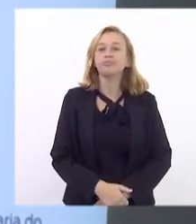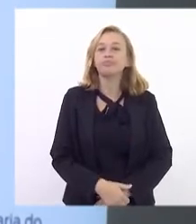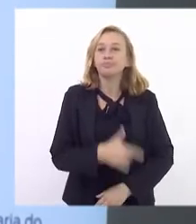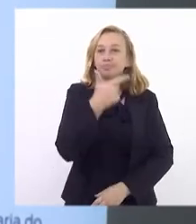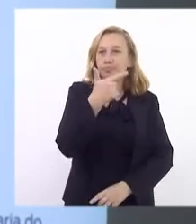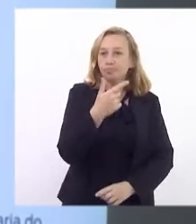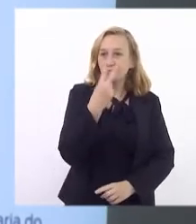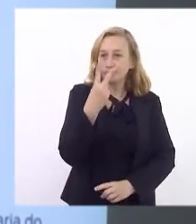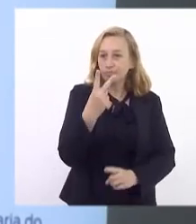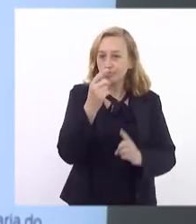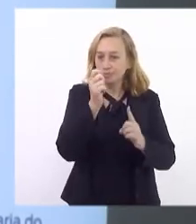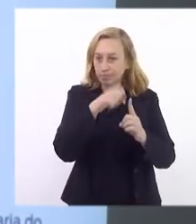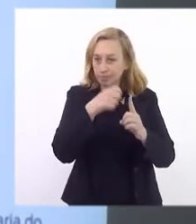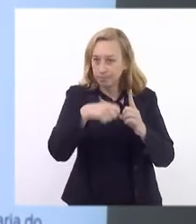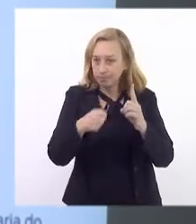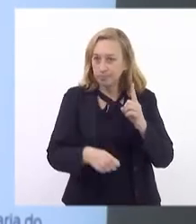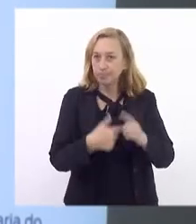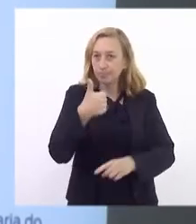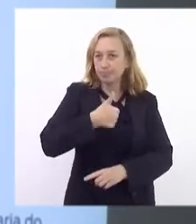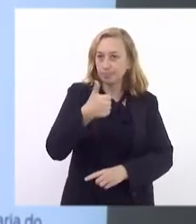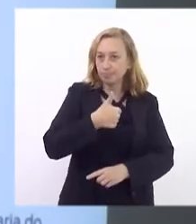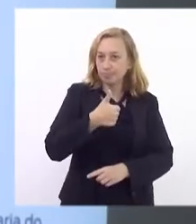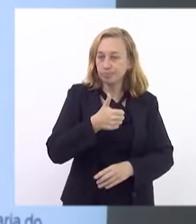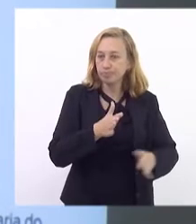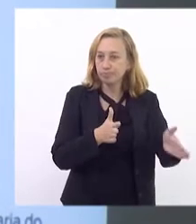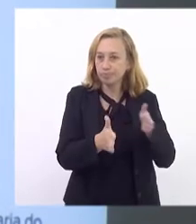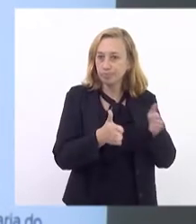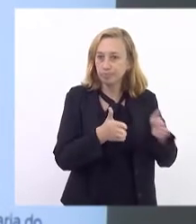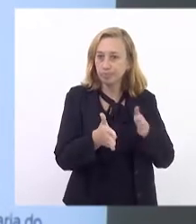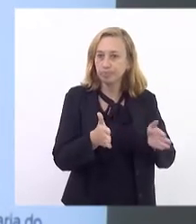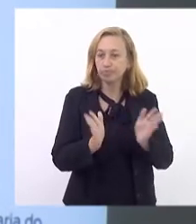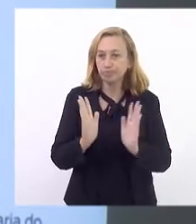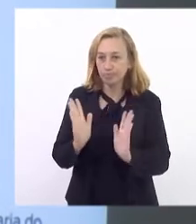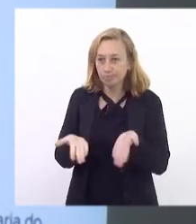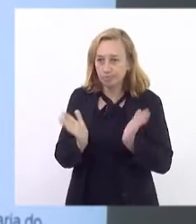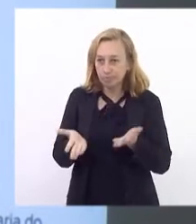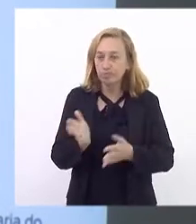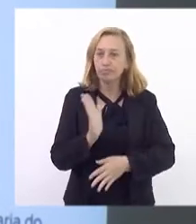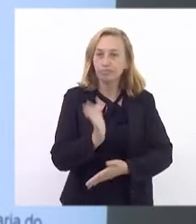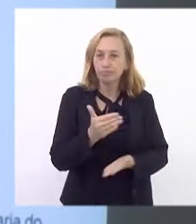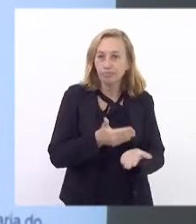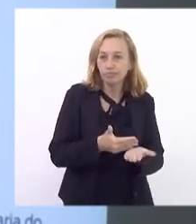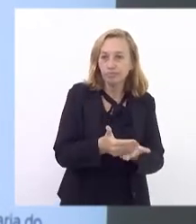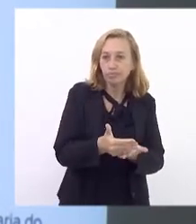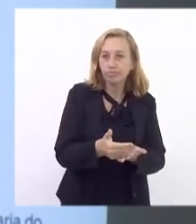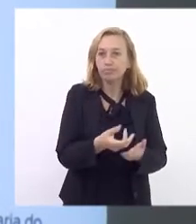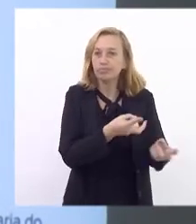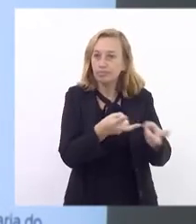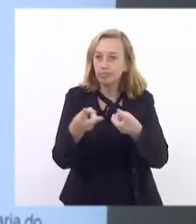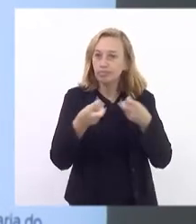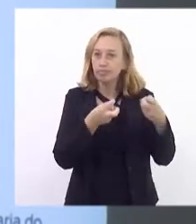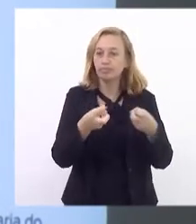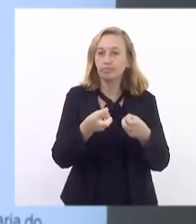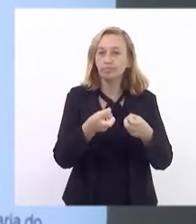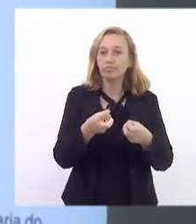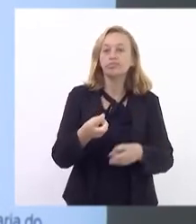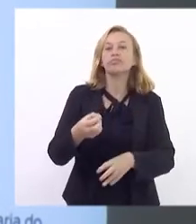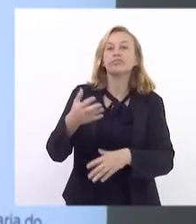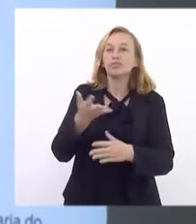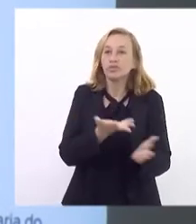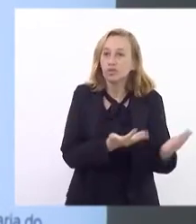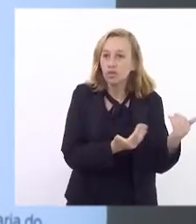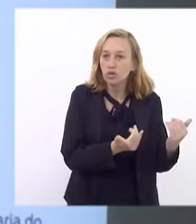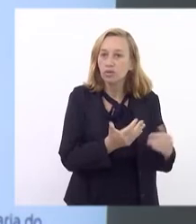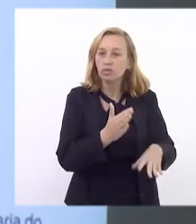2 meses é o primeiro núcleo, é o primeiro ciclo, só que agora, na ponta, como a gente começou, a gente verificou que os jovens eles precisam de um